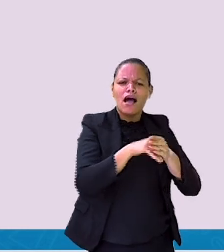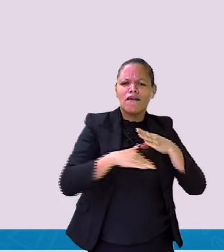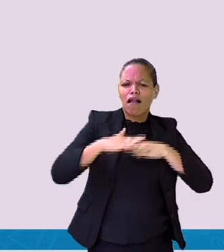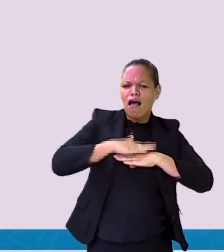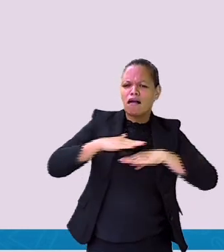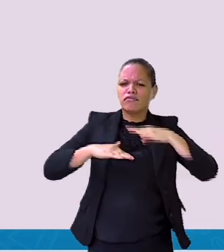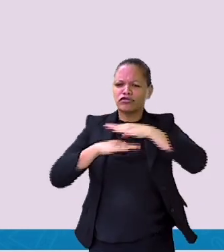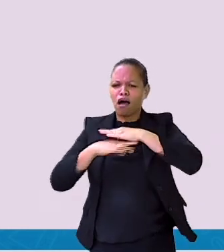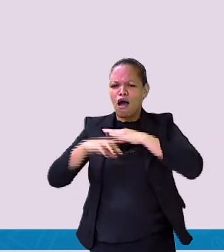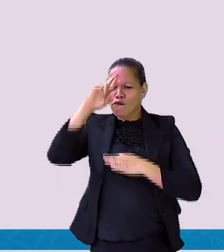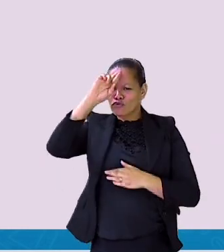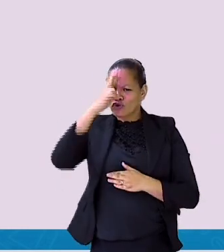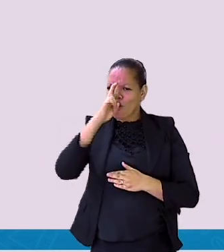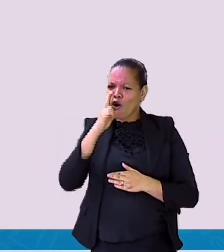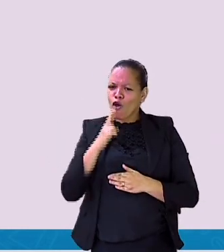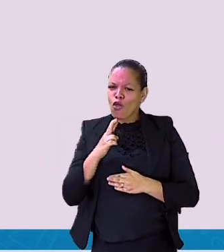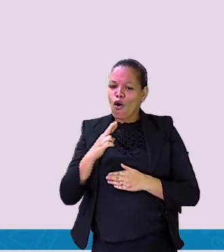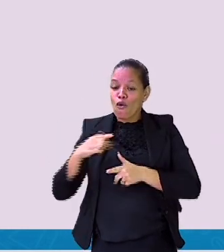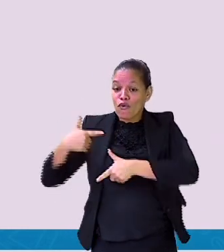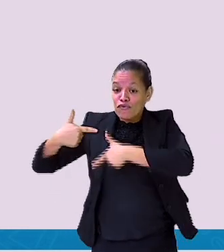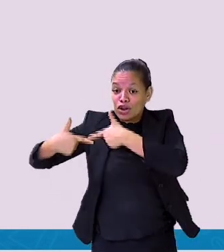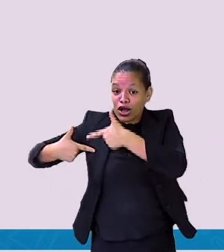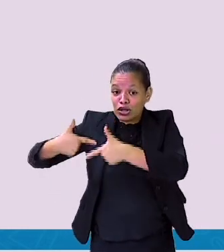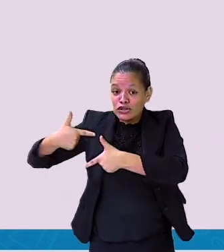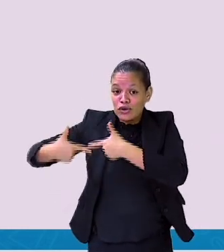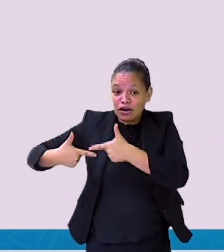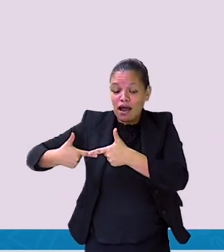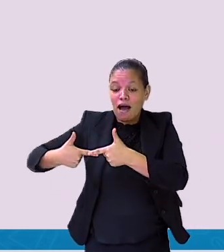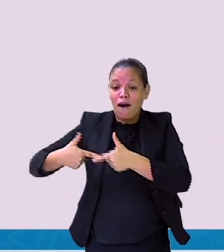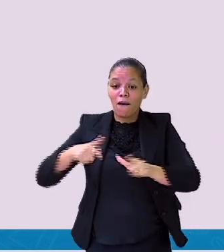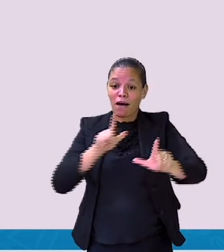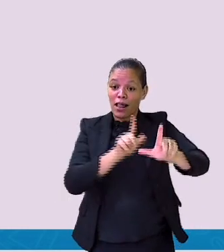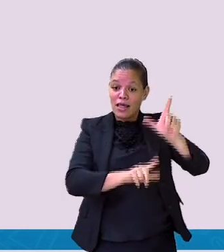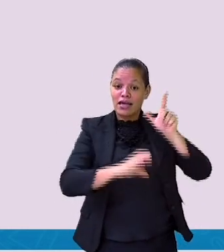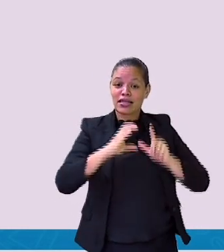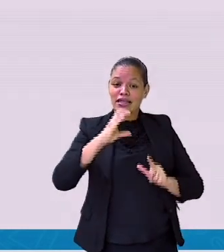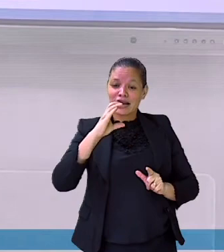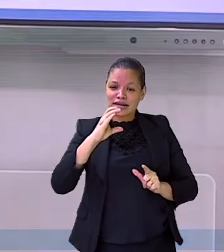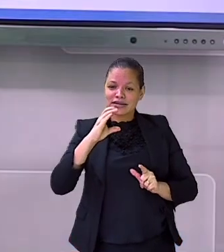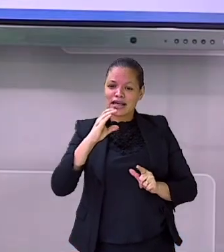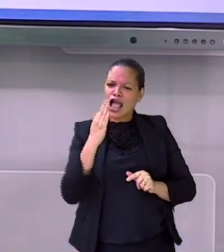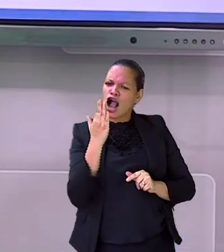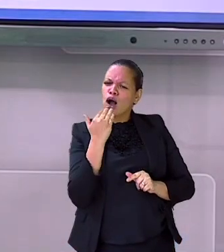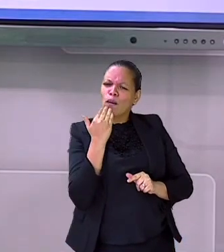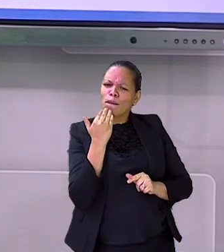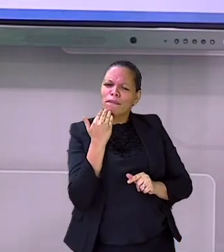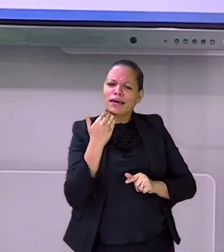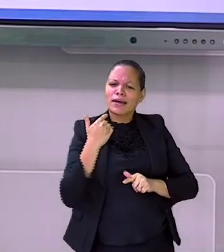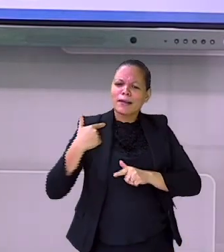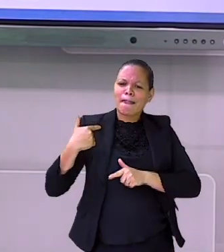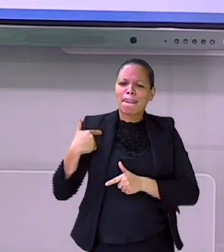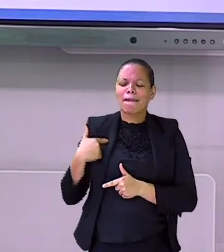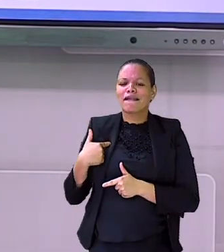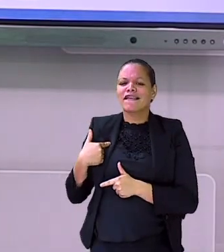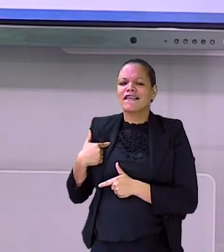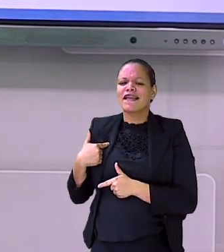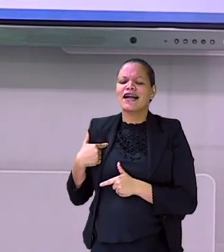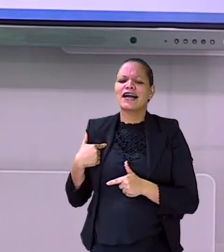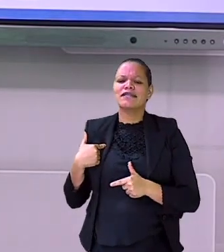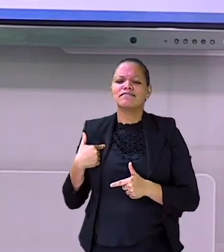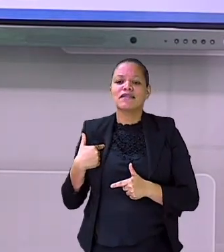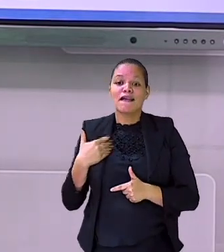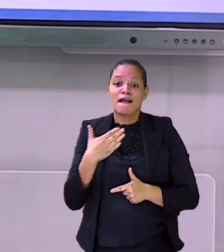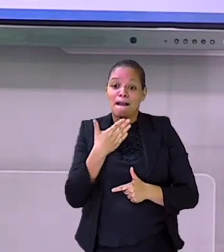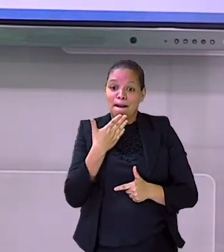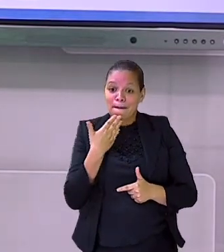a refeição preferida da minha família. Bom, a nossa aula sobre os gráficos,